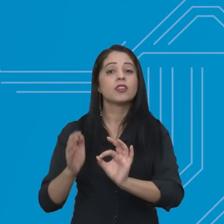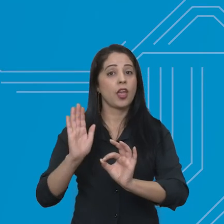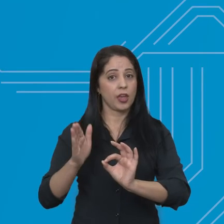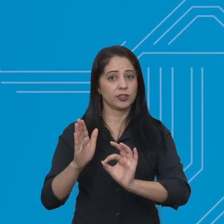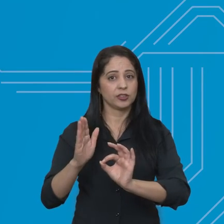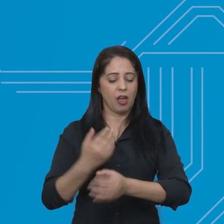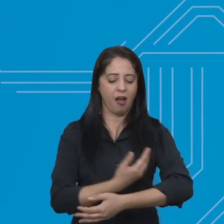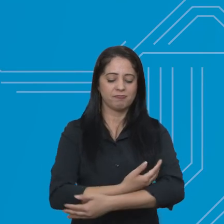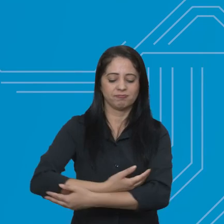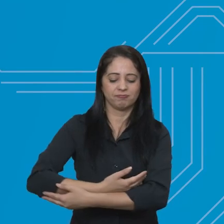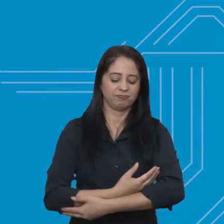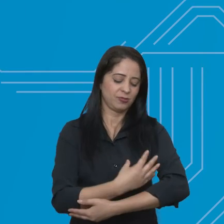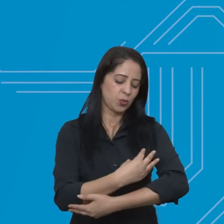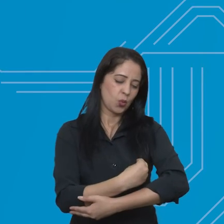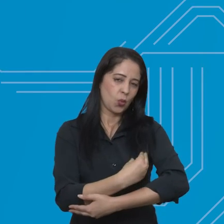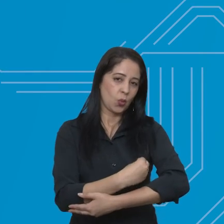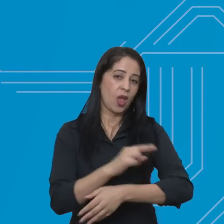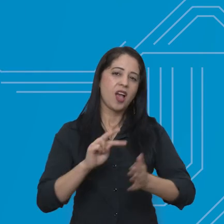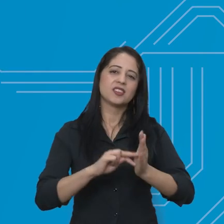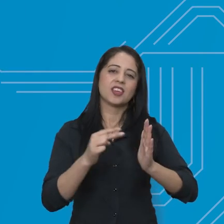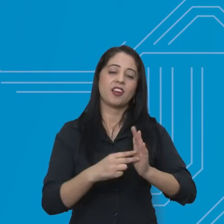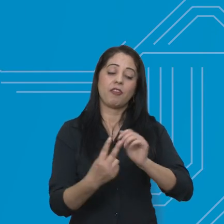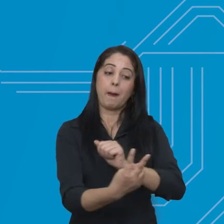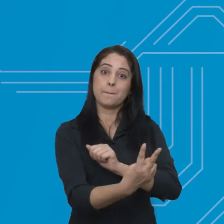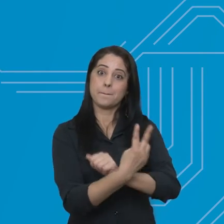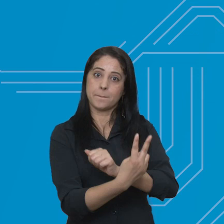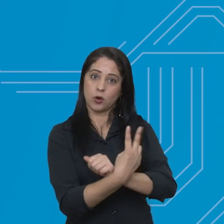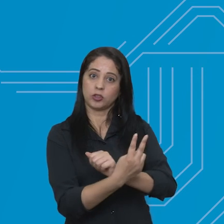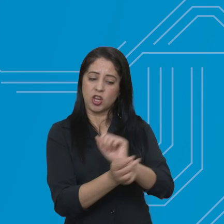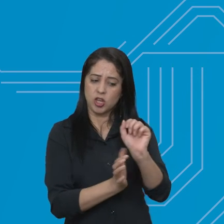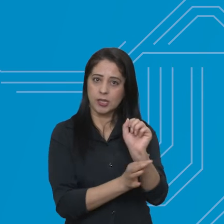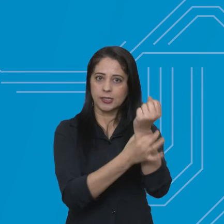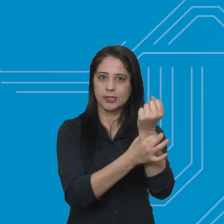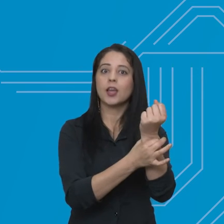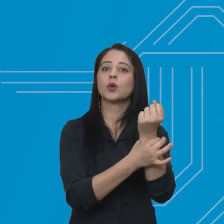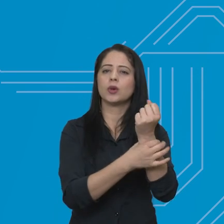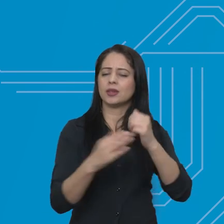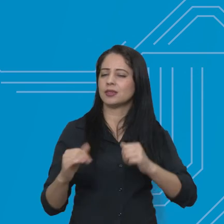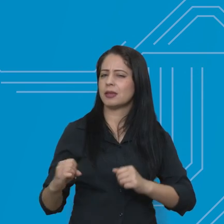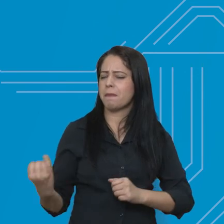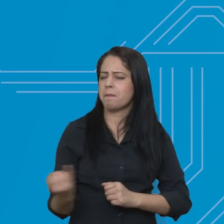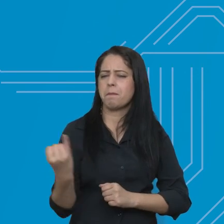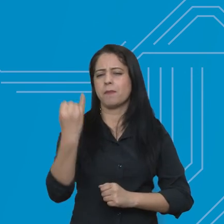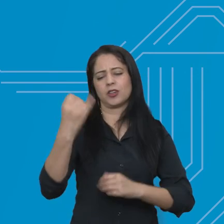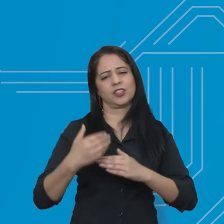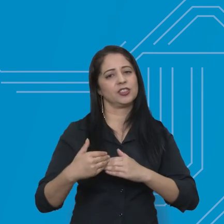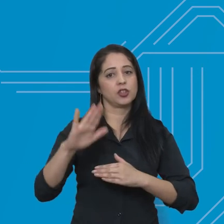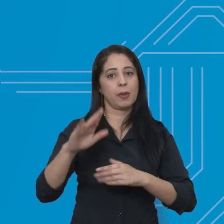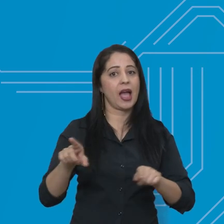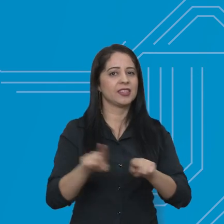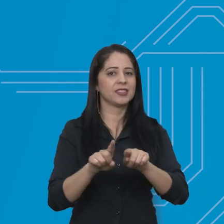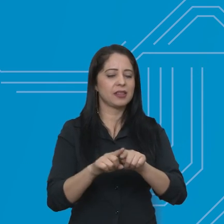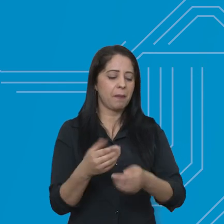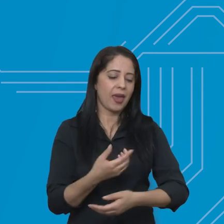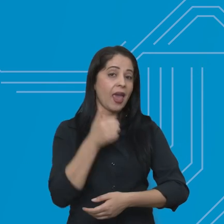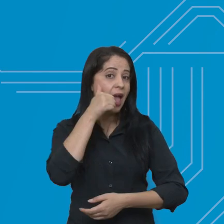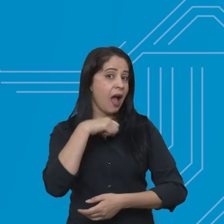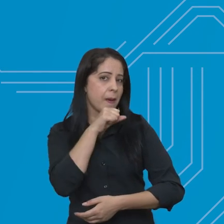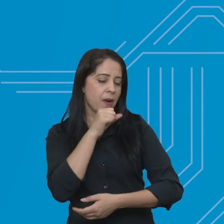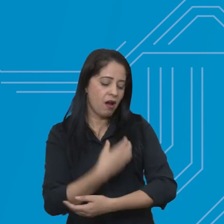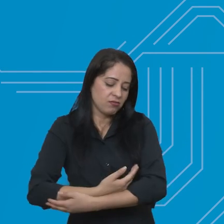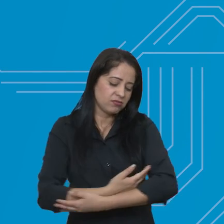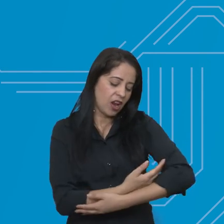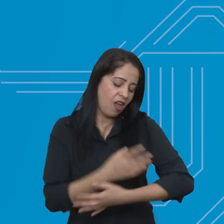na reportagem, a amamentação é a forma de proteção mais eficaz contra a mortalidade infantil, além de aumentar o